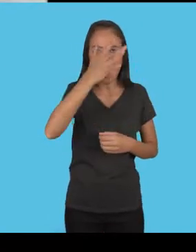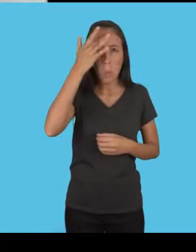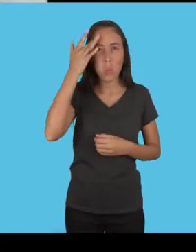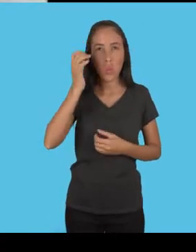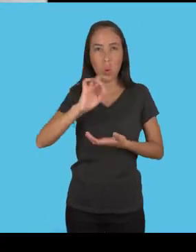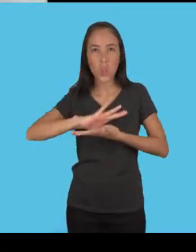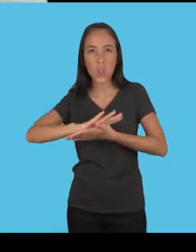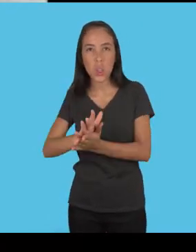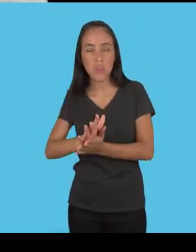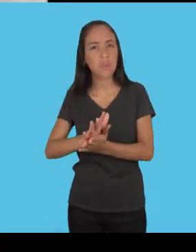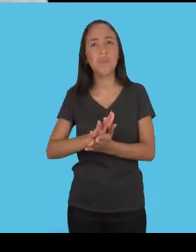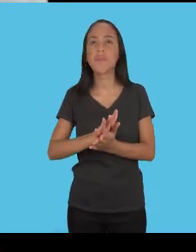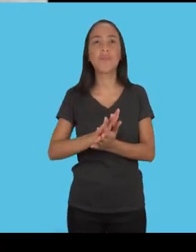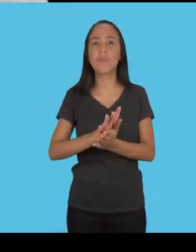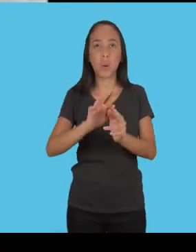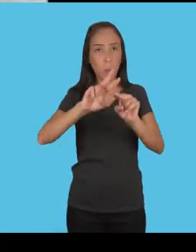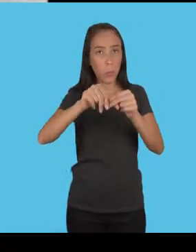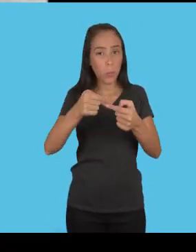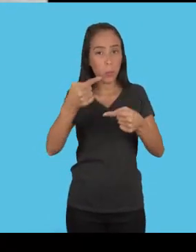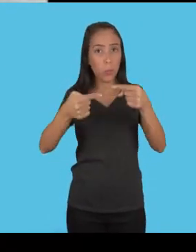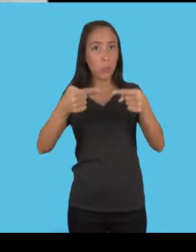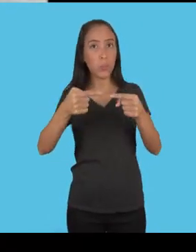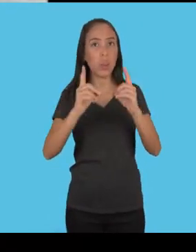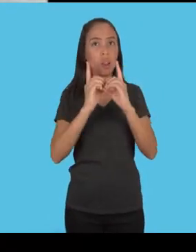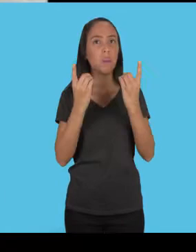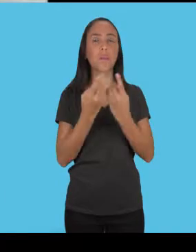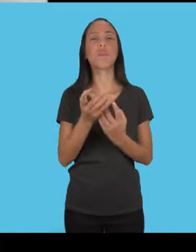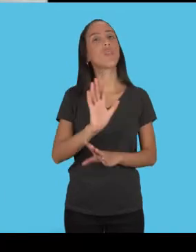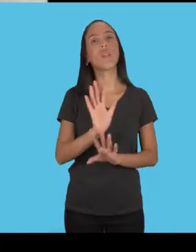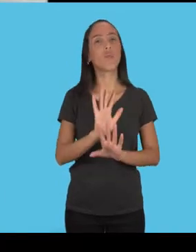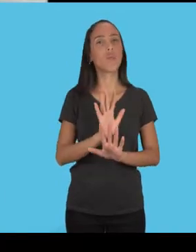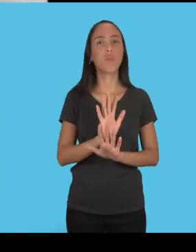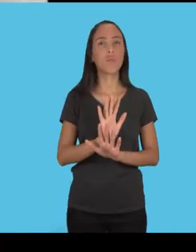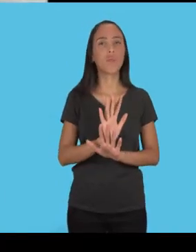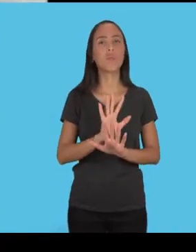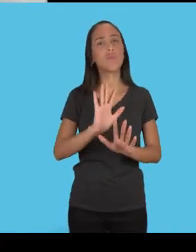discriminação, ou qualquer coisa com relação à política do departamento.